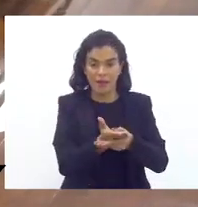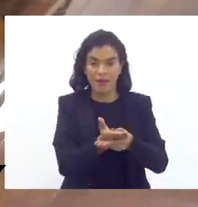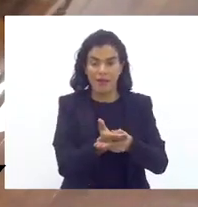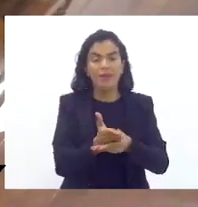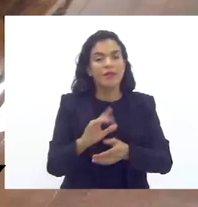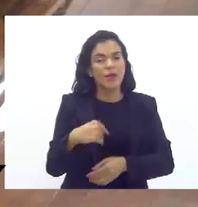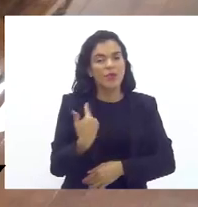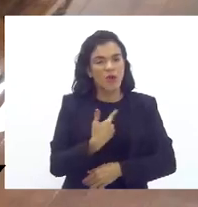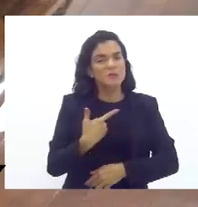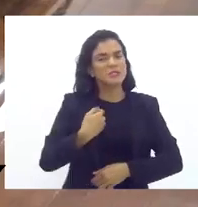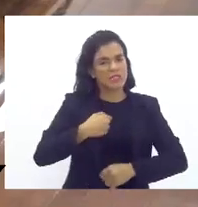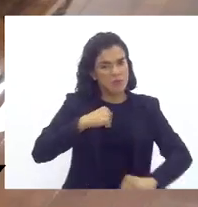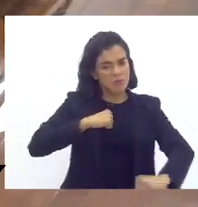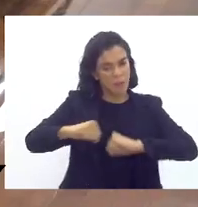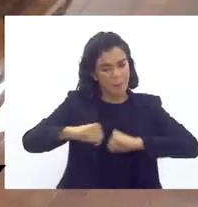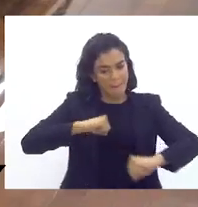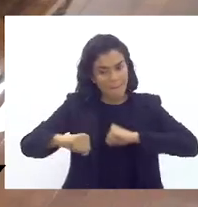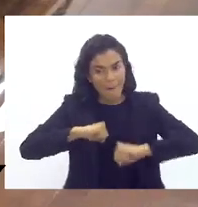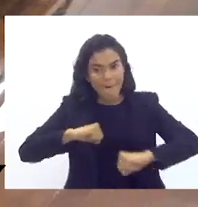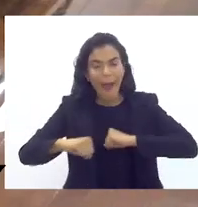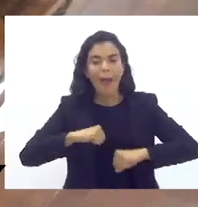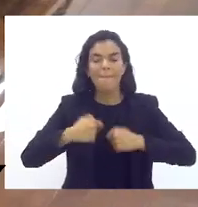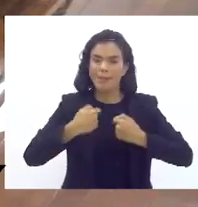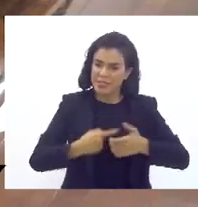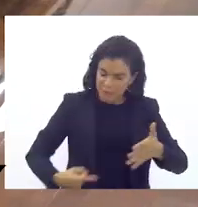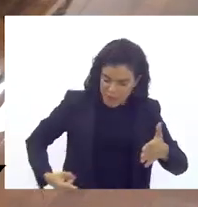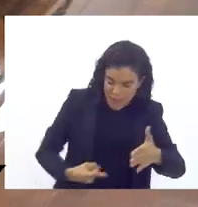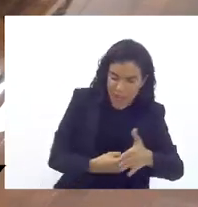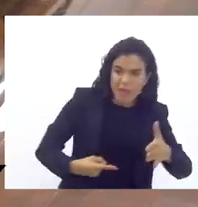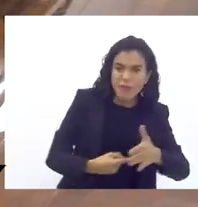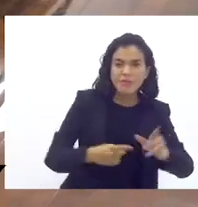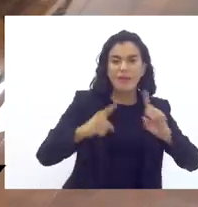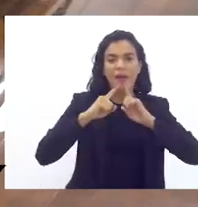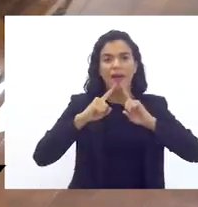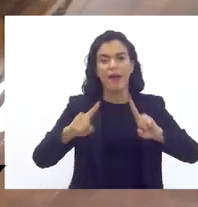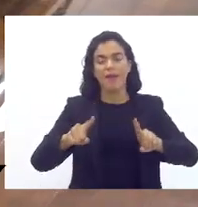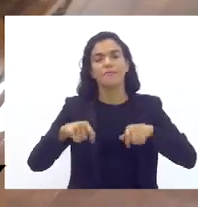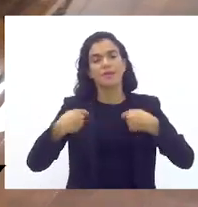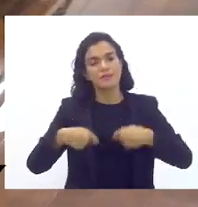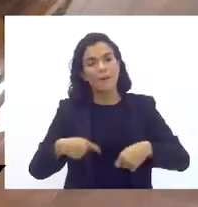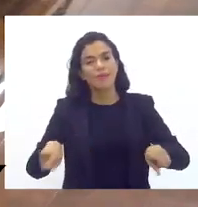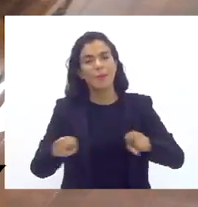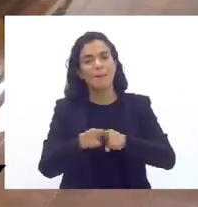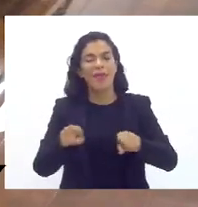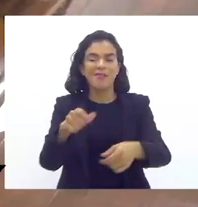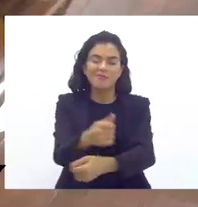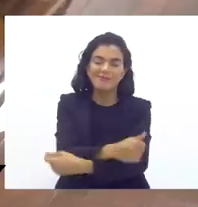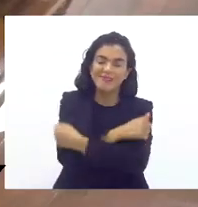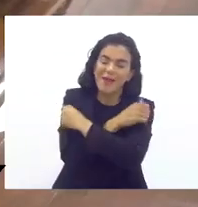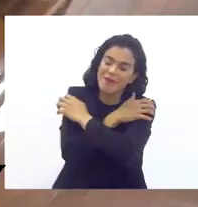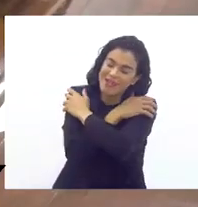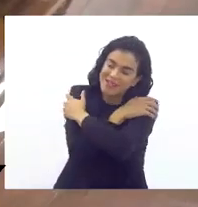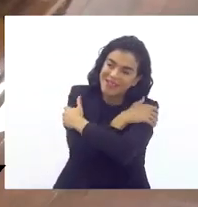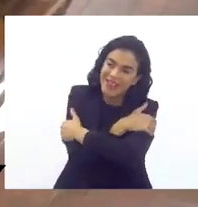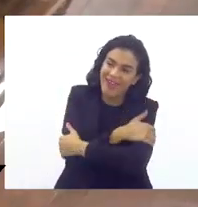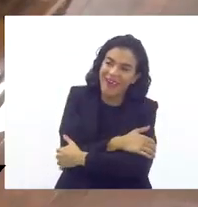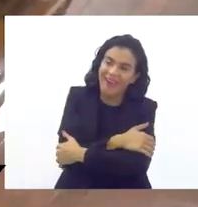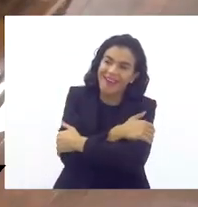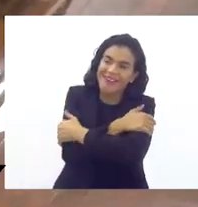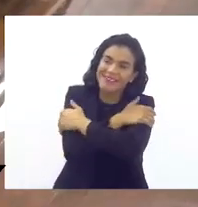precisamos nos indignar precisamos denunciar e pressamos nos abraçar e acolher